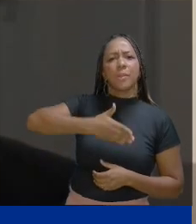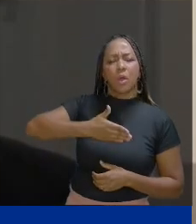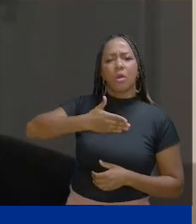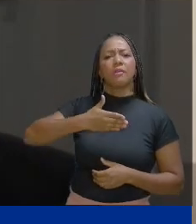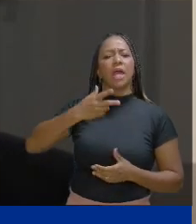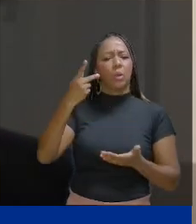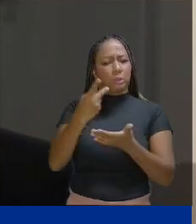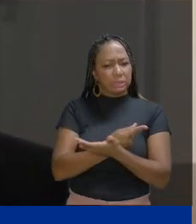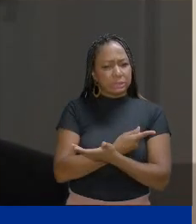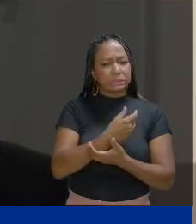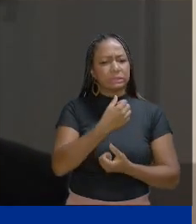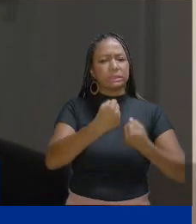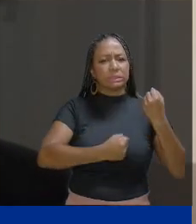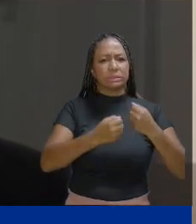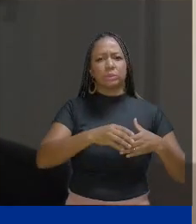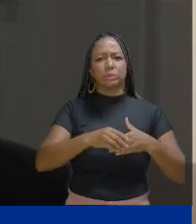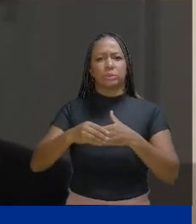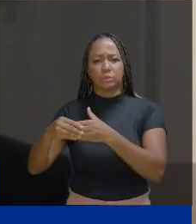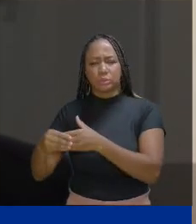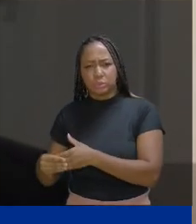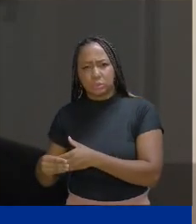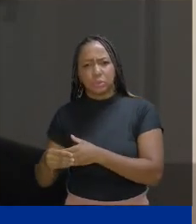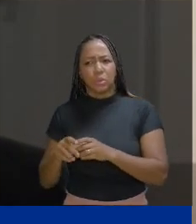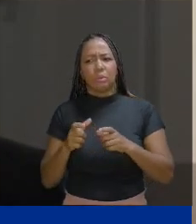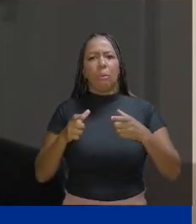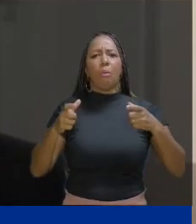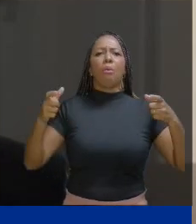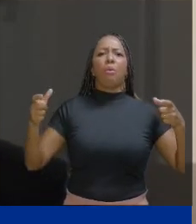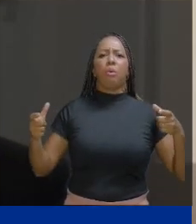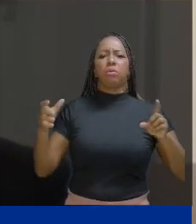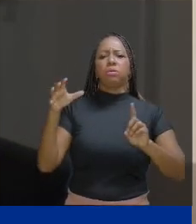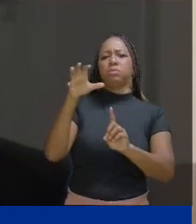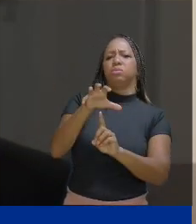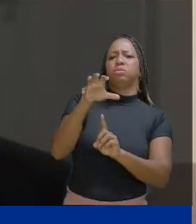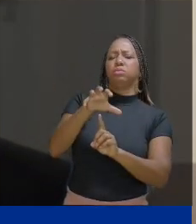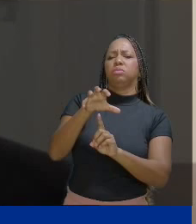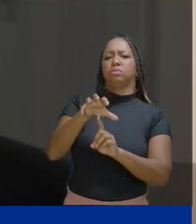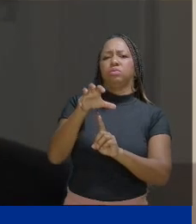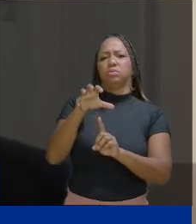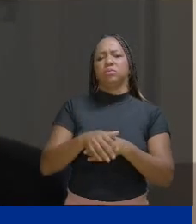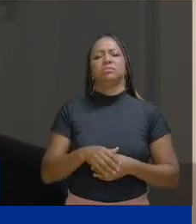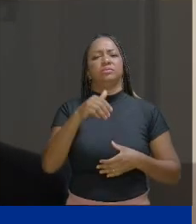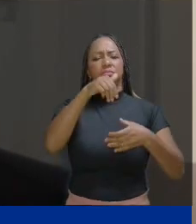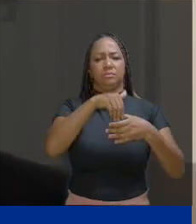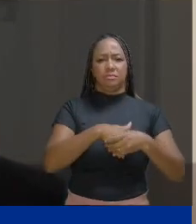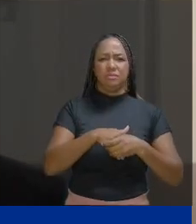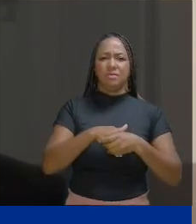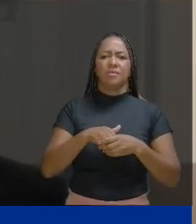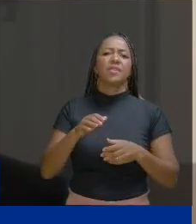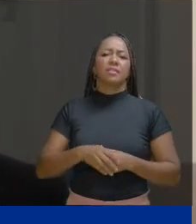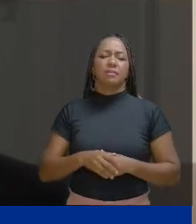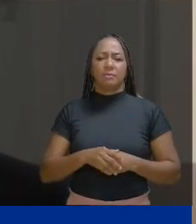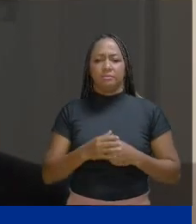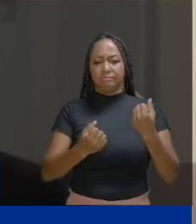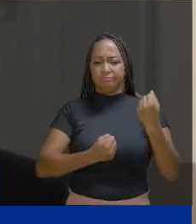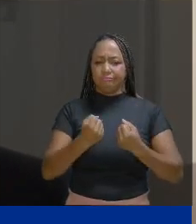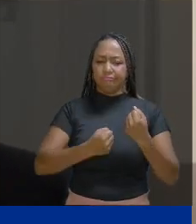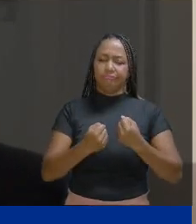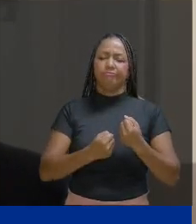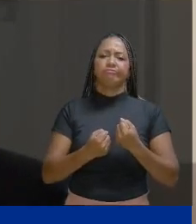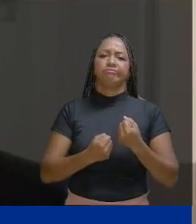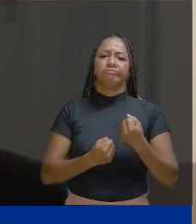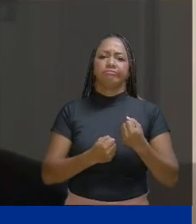transporte aconteceu, do volume do transporte e de que isso impactou a legitimidade do pleito e mais de que esse transporte é